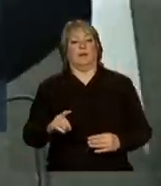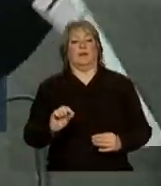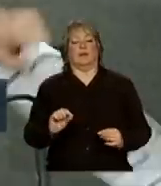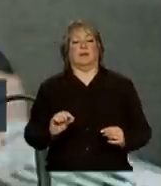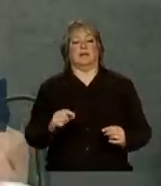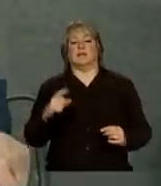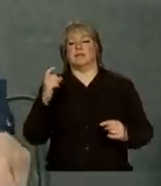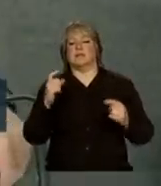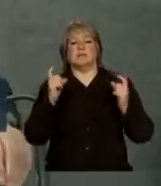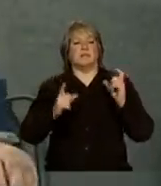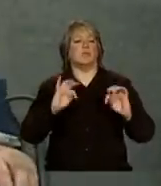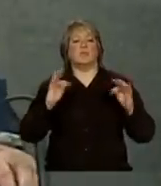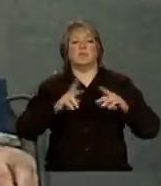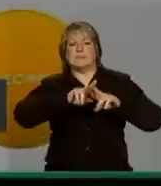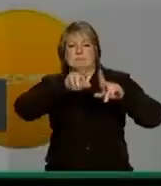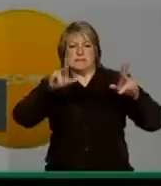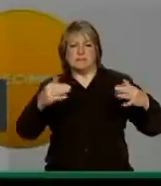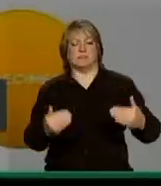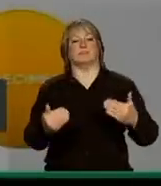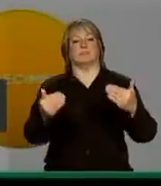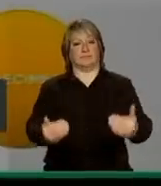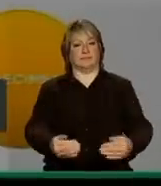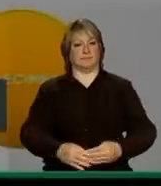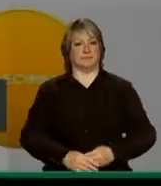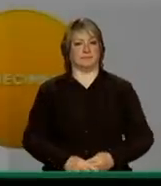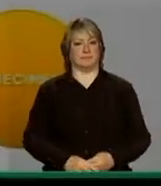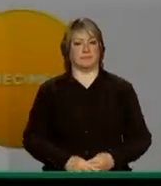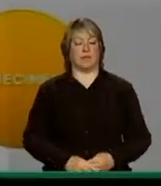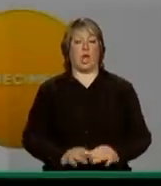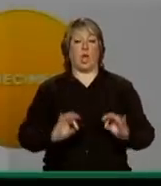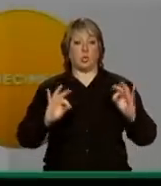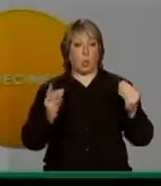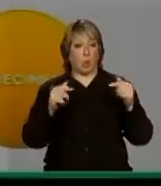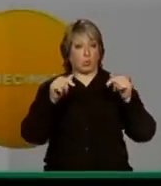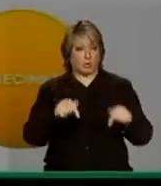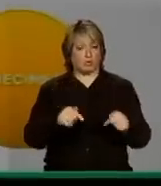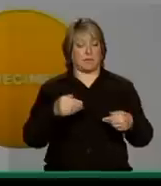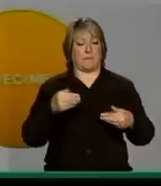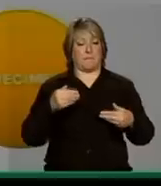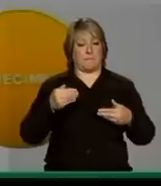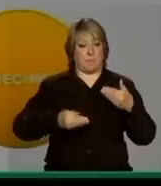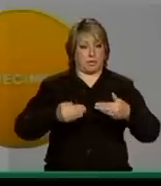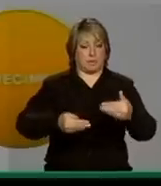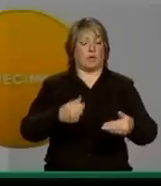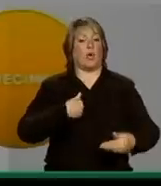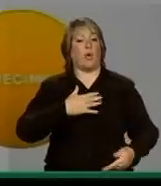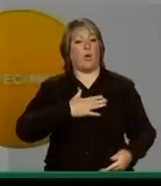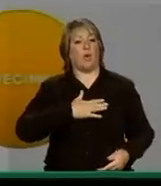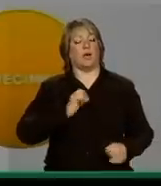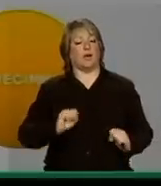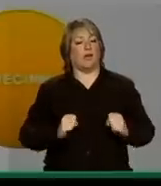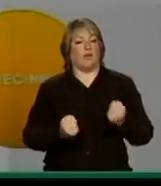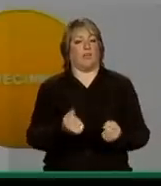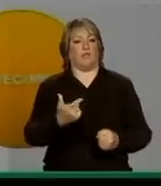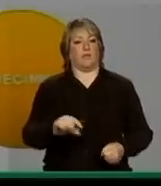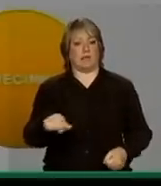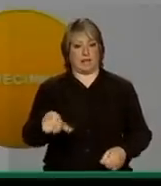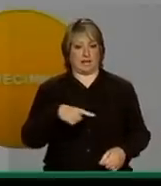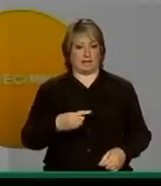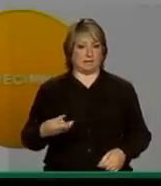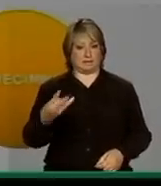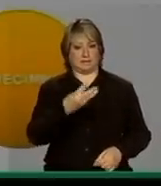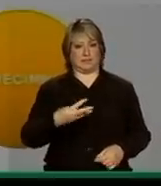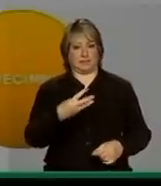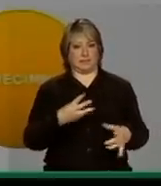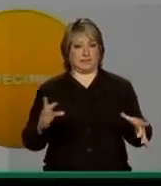é tipo todo esse processo Eu Gostaria de reforçar que esse triângulo